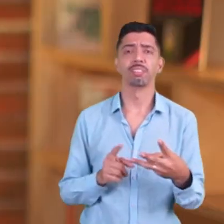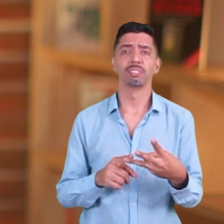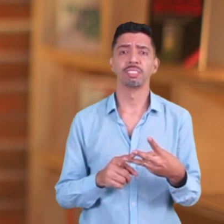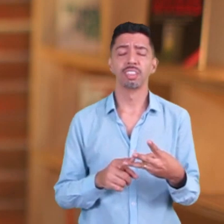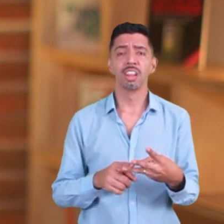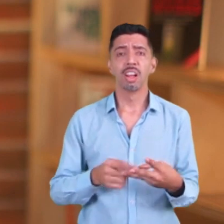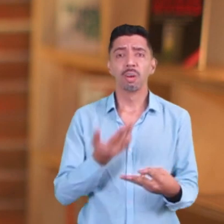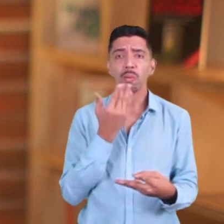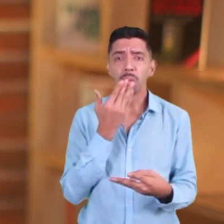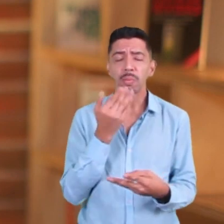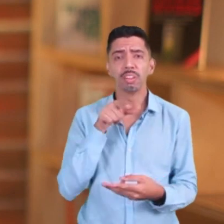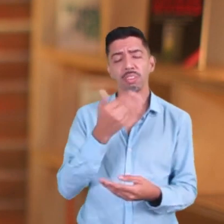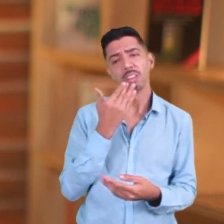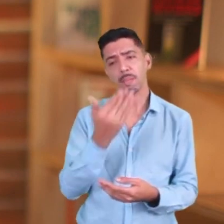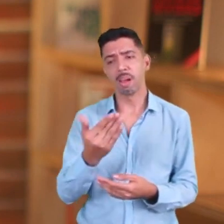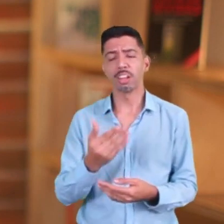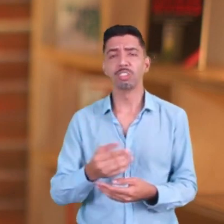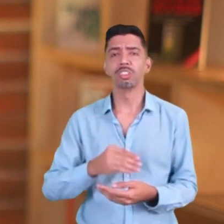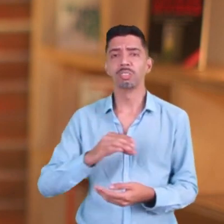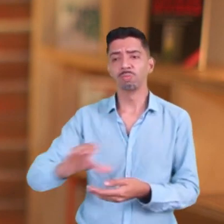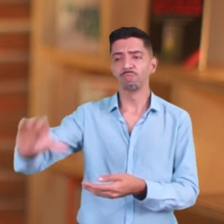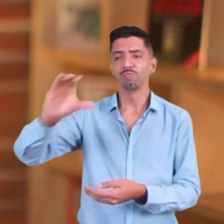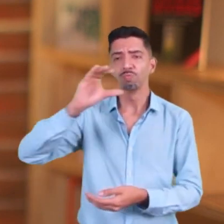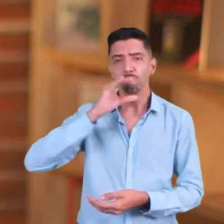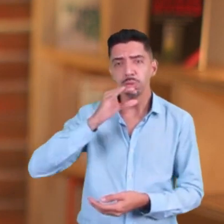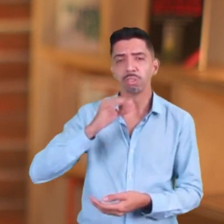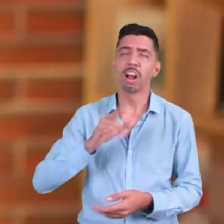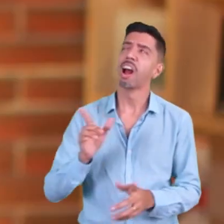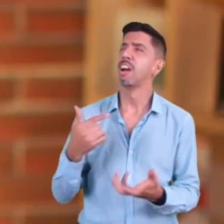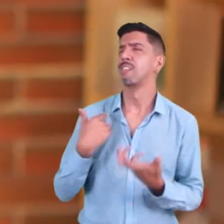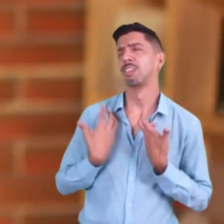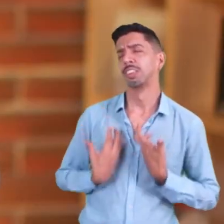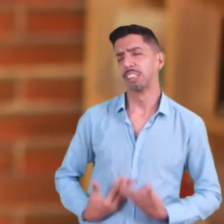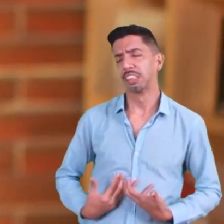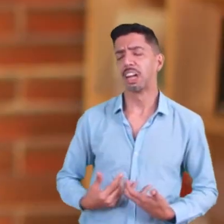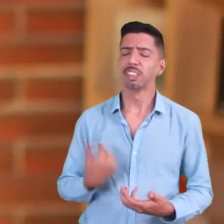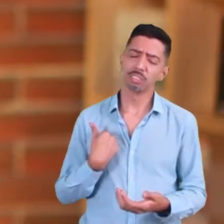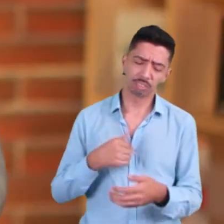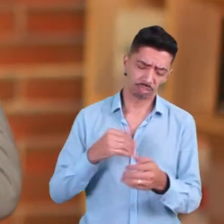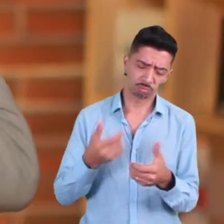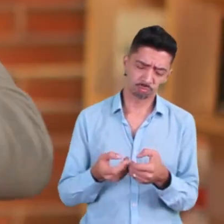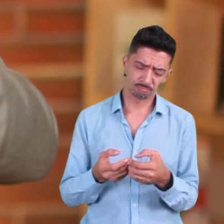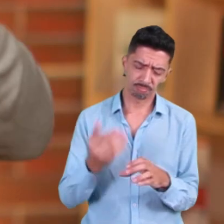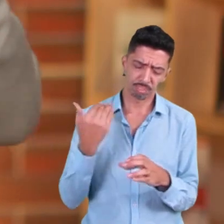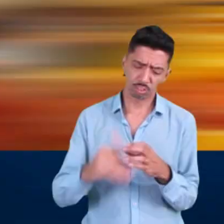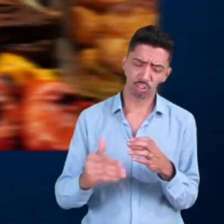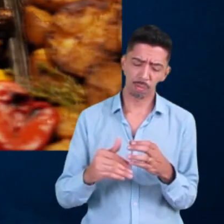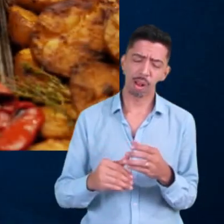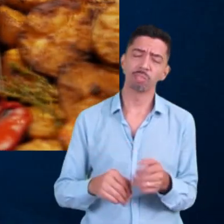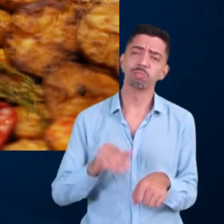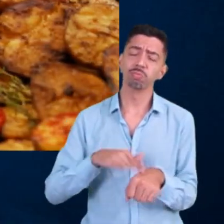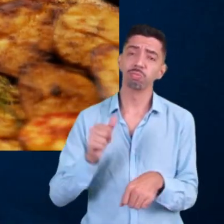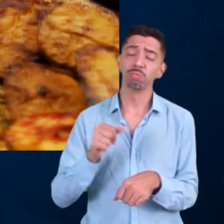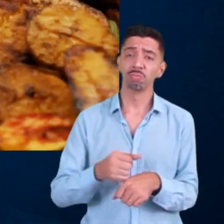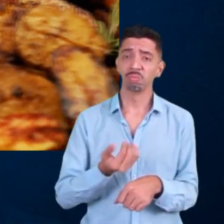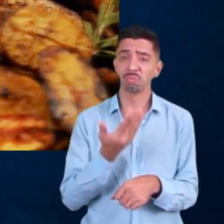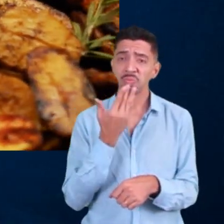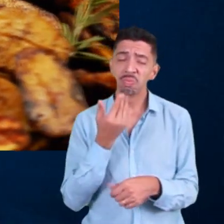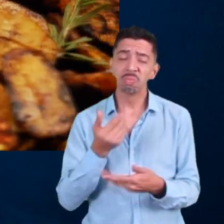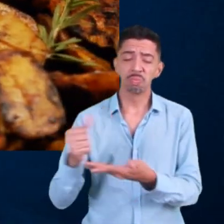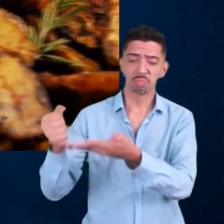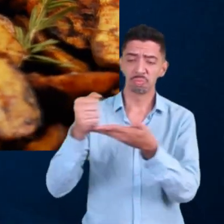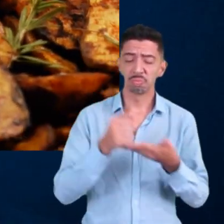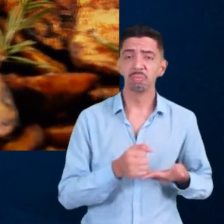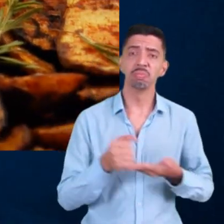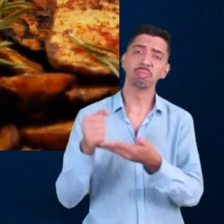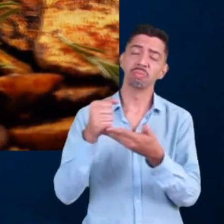excesso. E os aplicativos? E os deliveries? Oh, estou hoje meio cansado, vou chamar aqui o delivery e fazer aqui uma